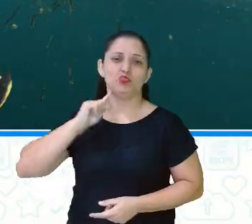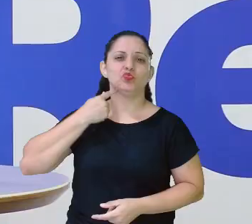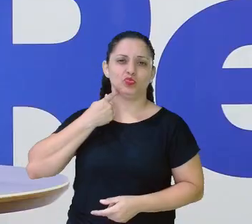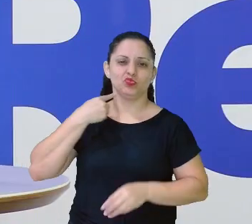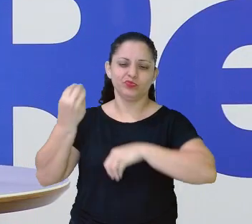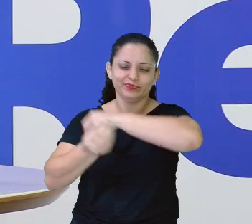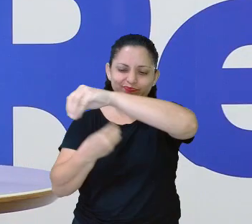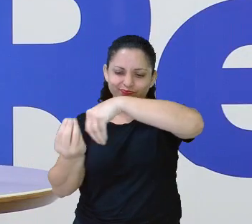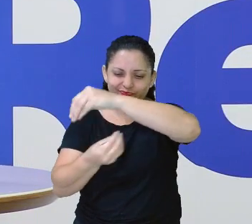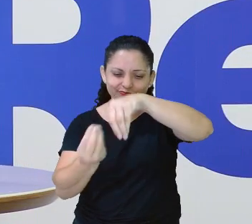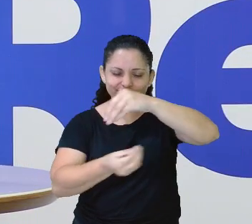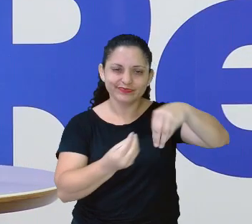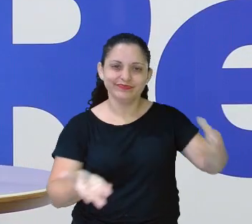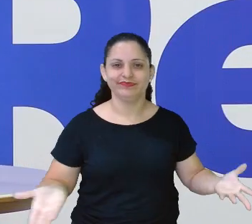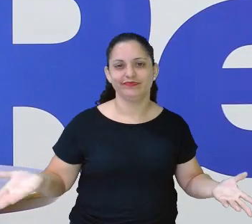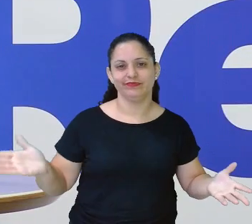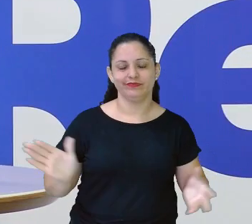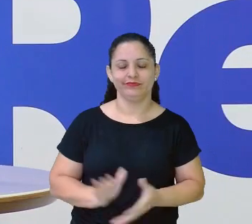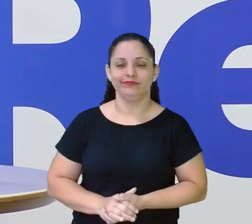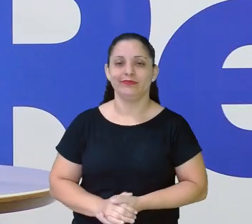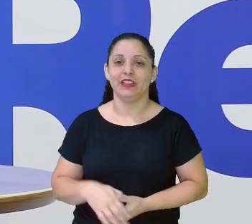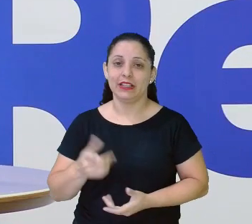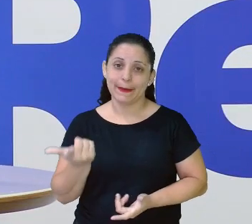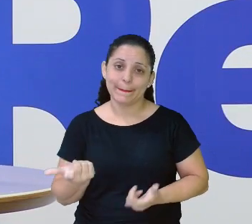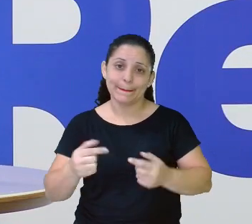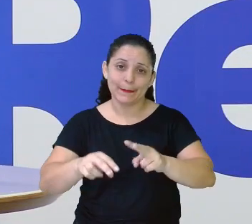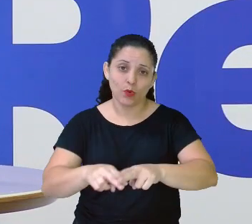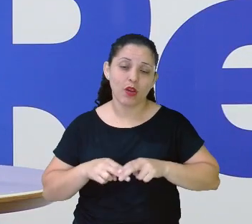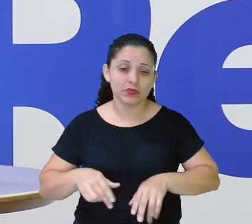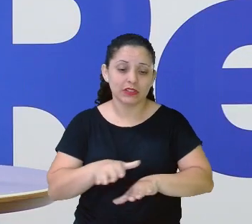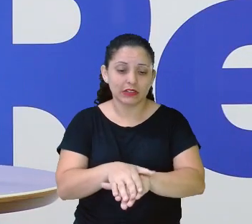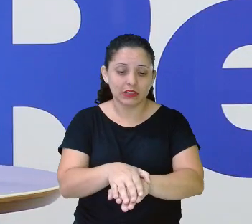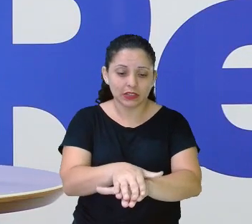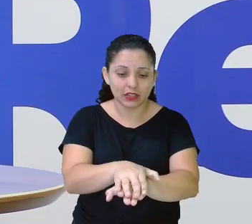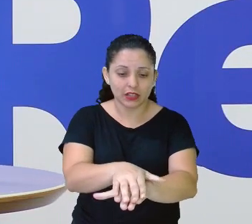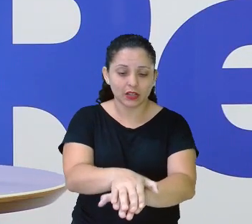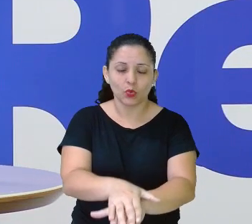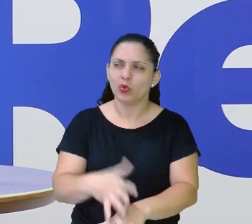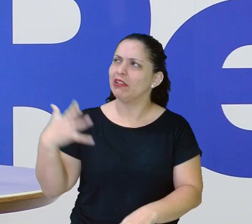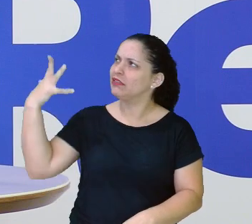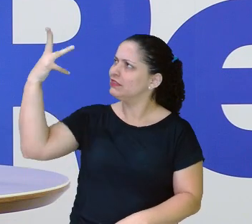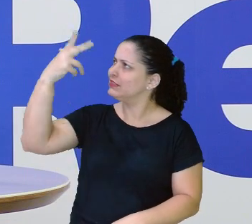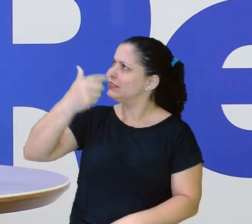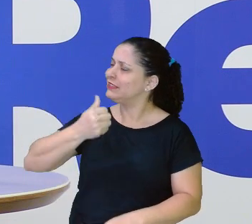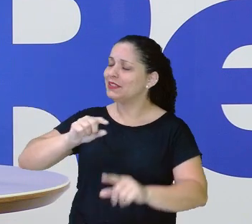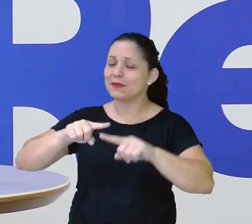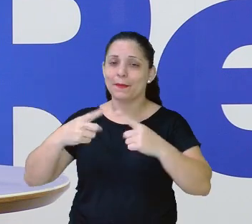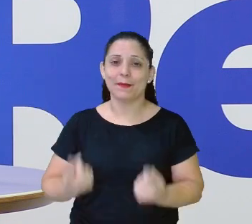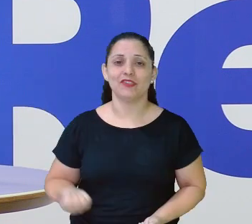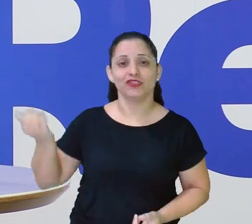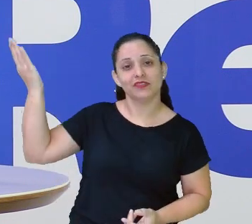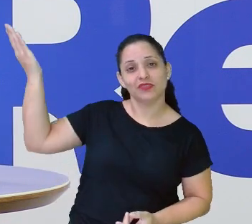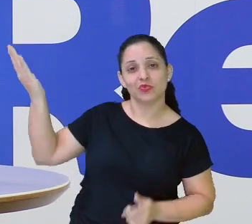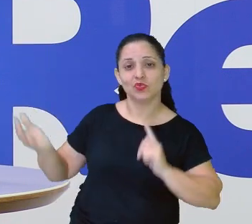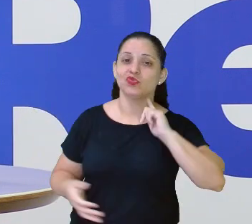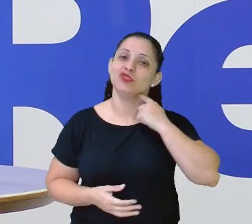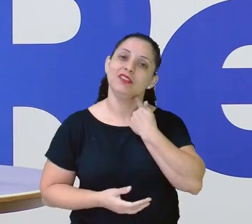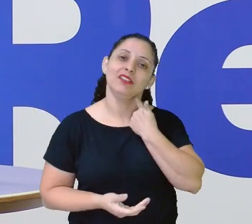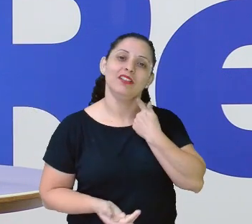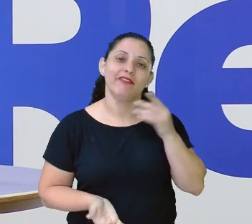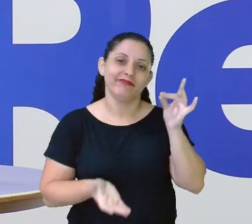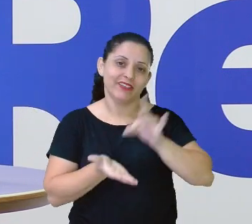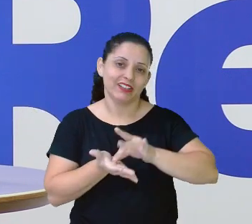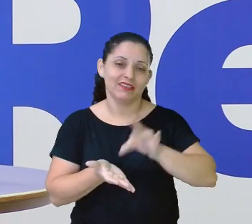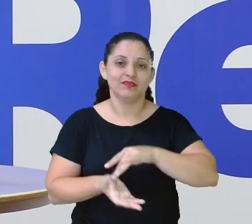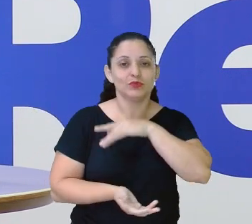animais deveria ter. marinhos são tão lindos, né? E você acaba vendo uma situação dessa que não está longe da nossa realidade. Por